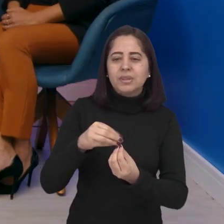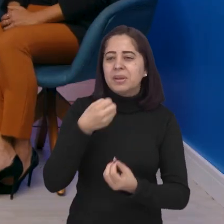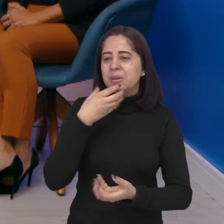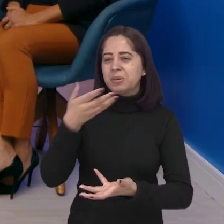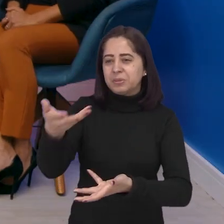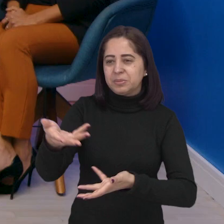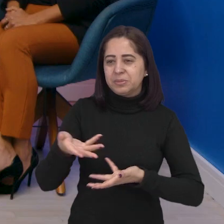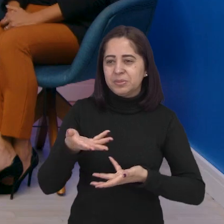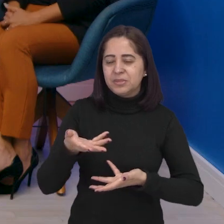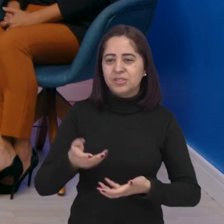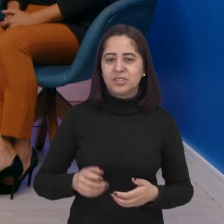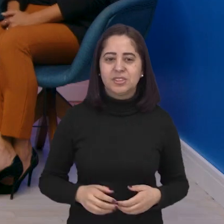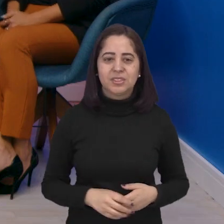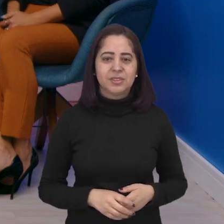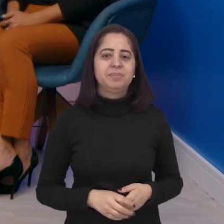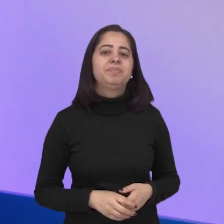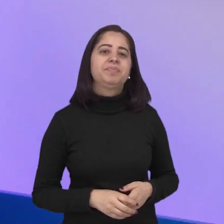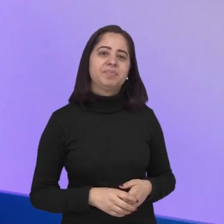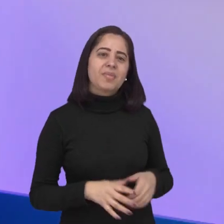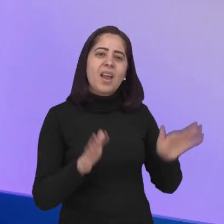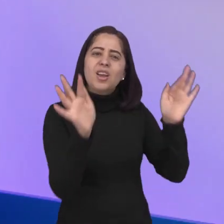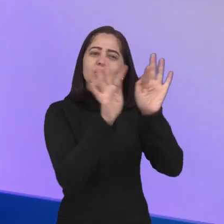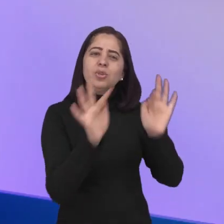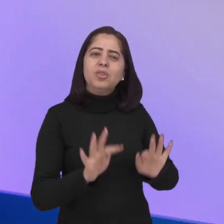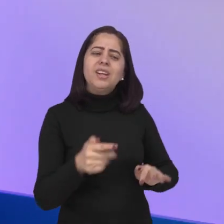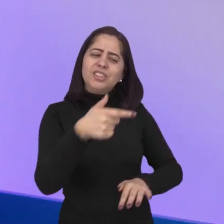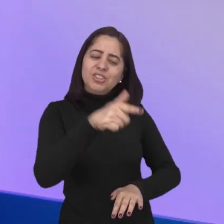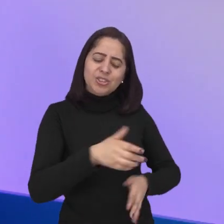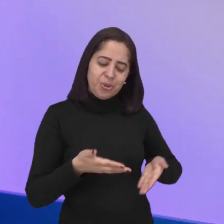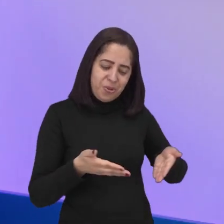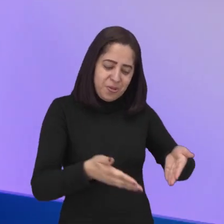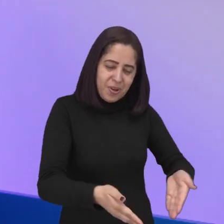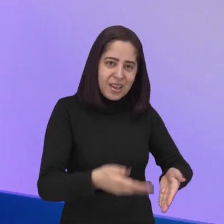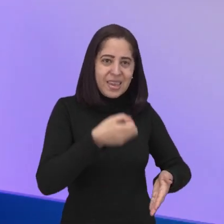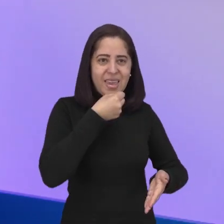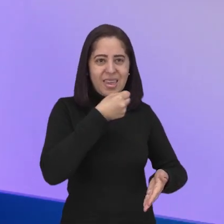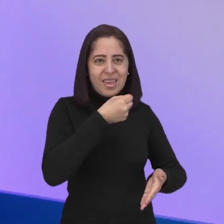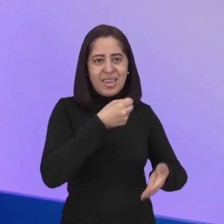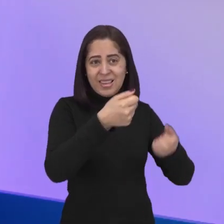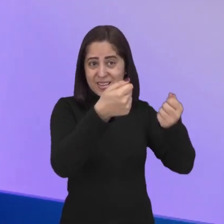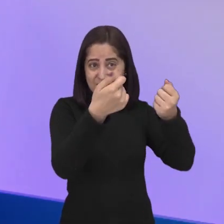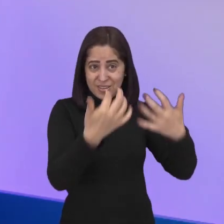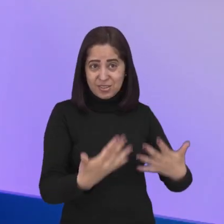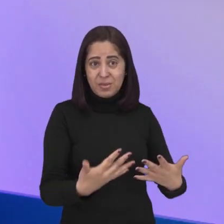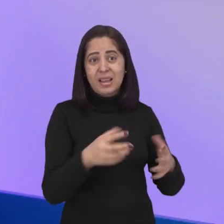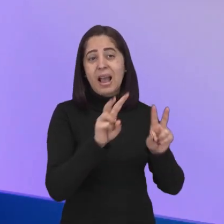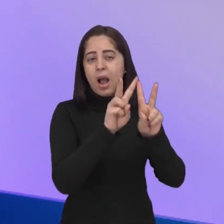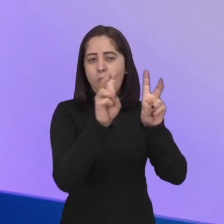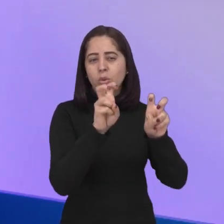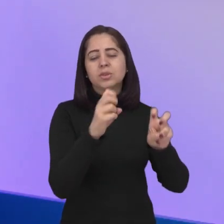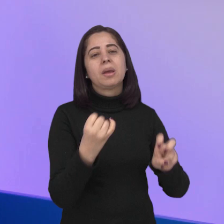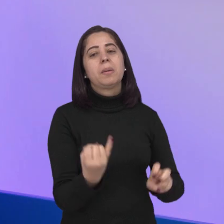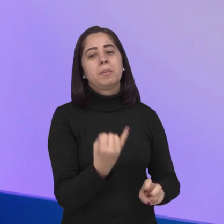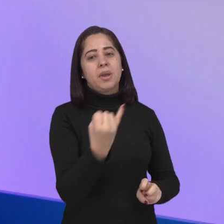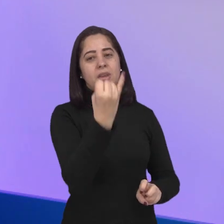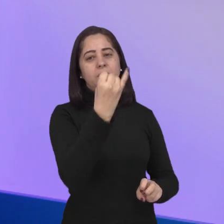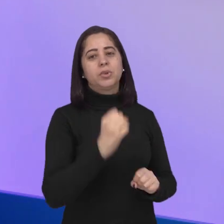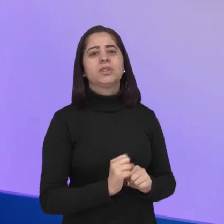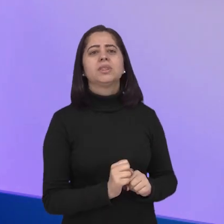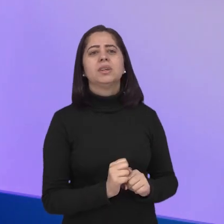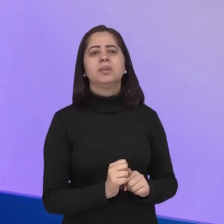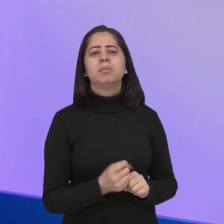processo. Seja bem-vindo mais uma vez, Limão. Uma alegria participar aqui da TV Câmara, trazendo esclarecimentos de um assunto tão fundamental como é